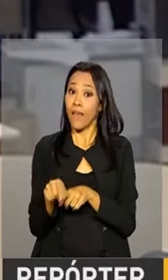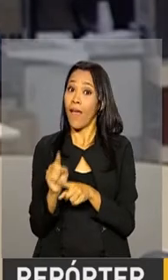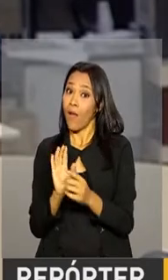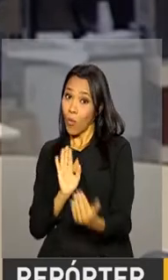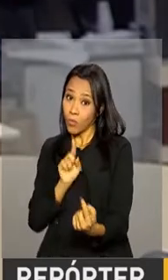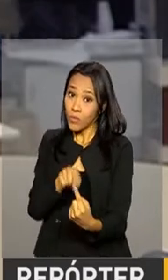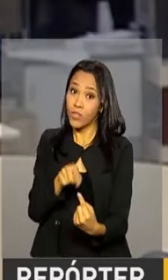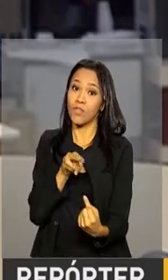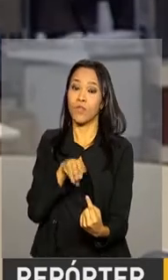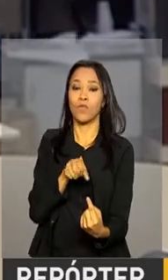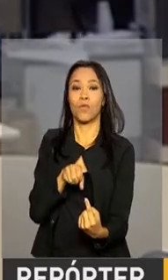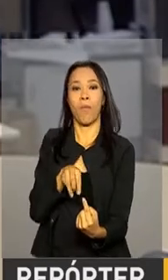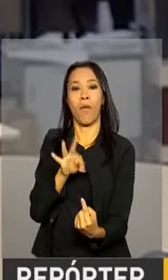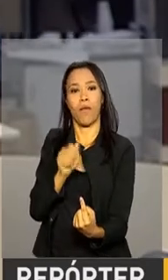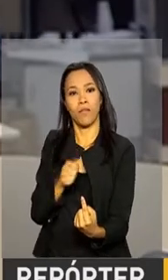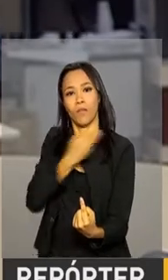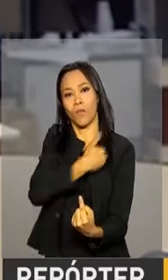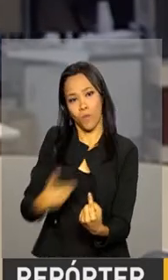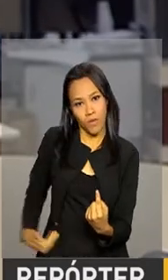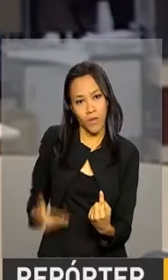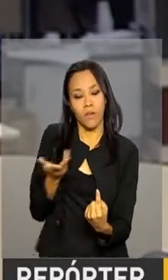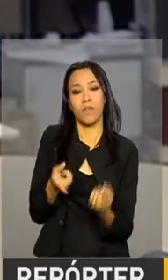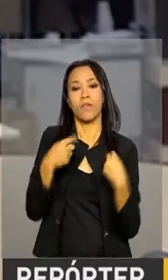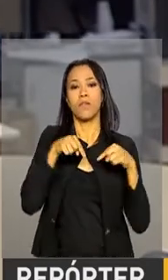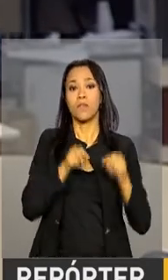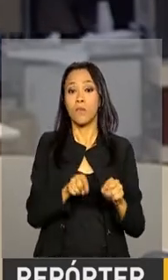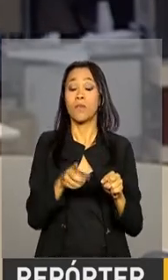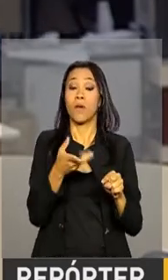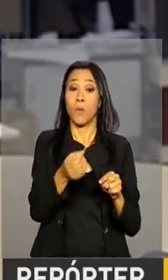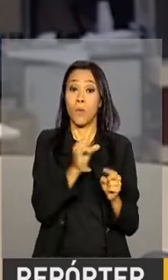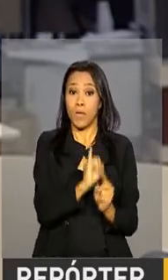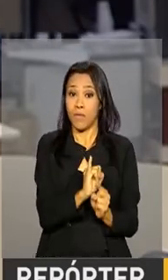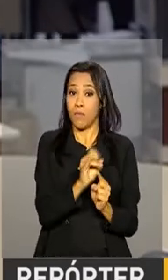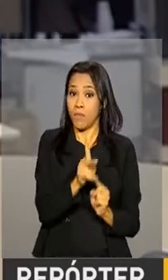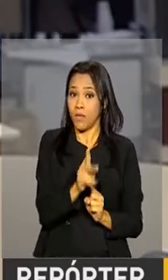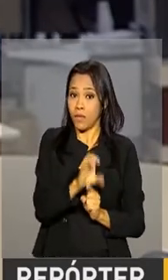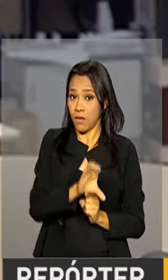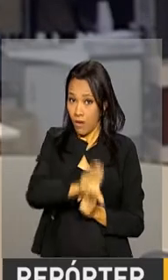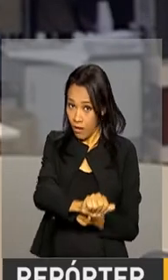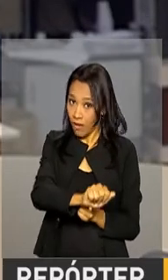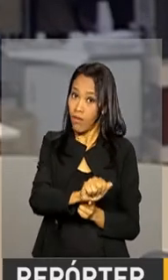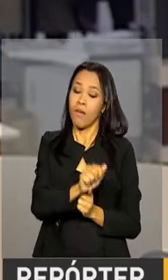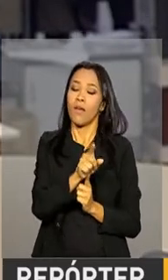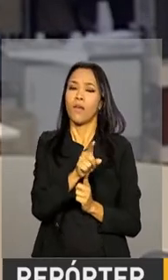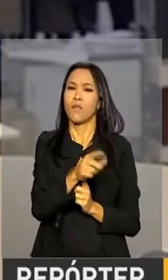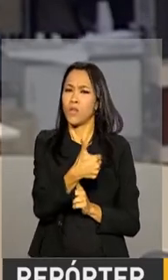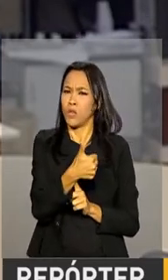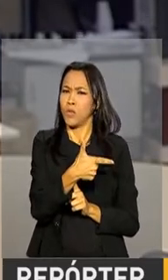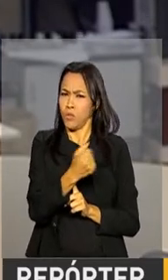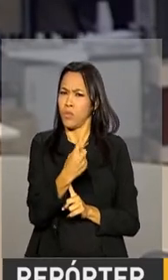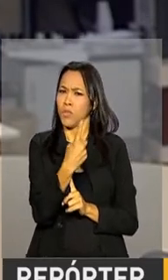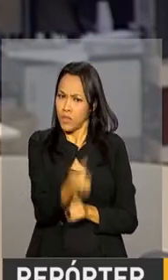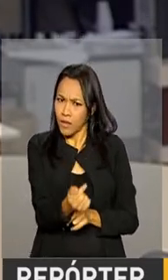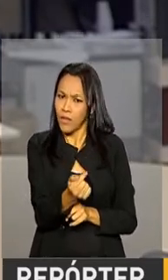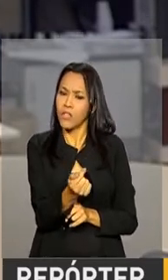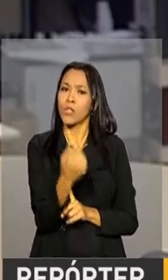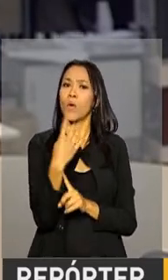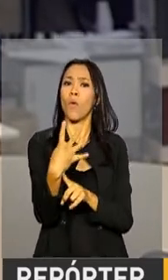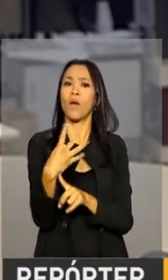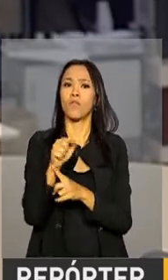do governo o índice de preços ao consumidor amplo ipc a deve fechar 2007 em